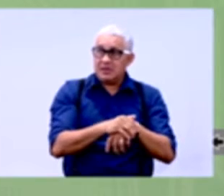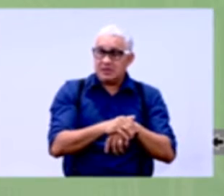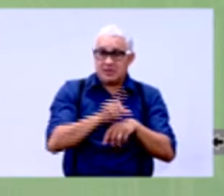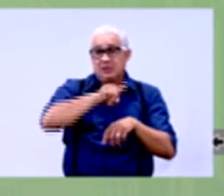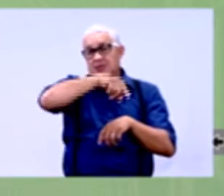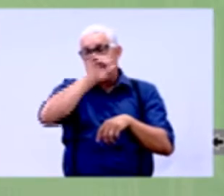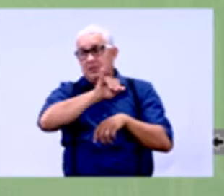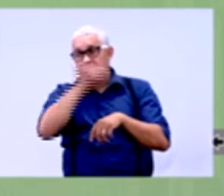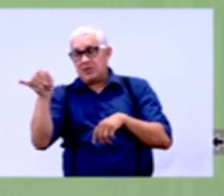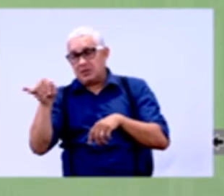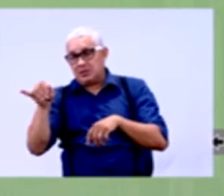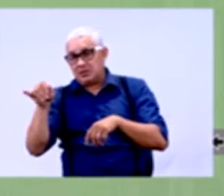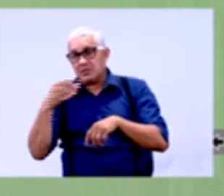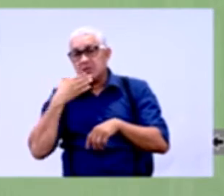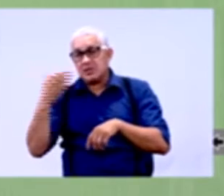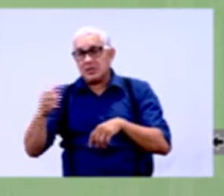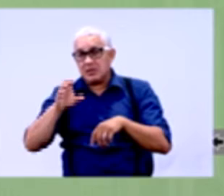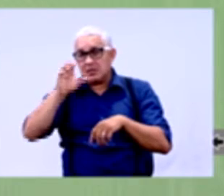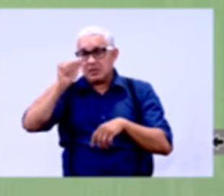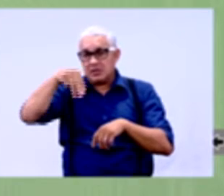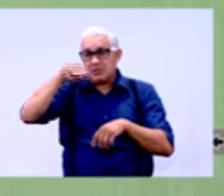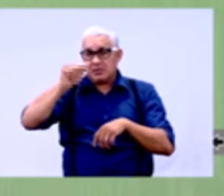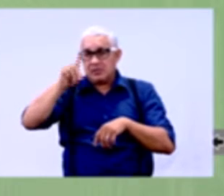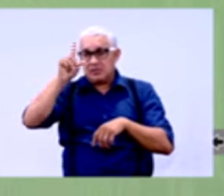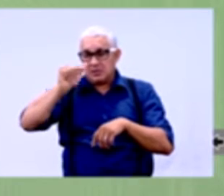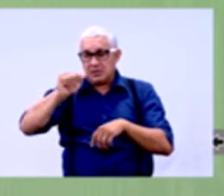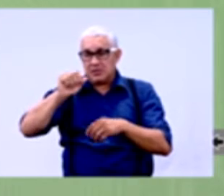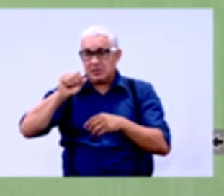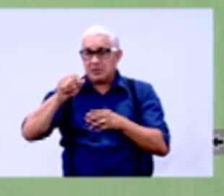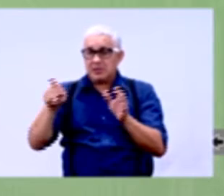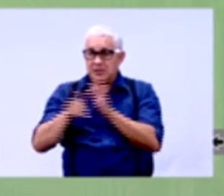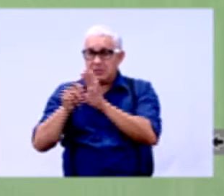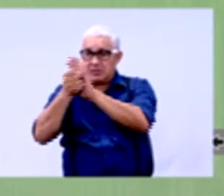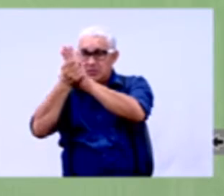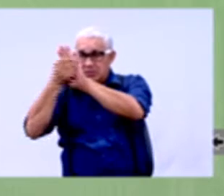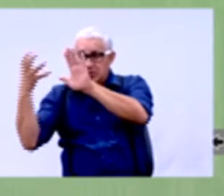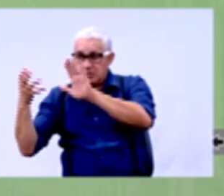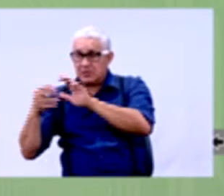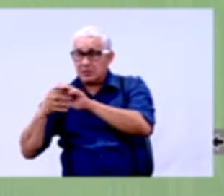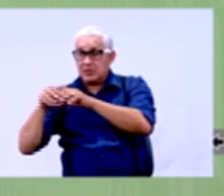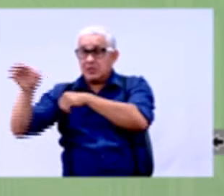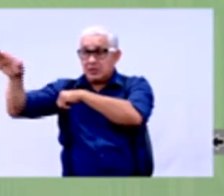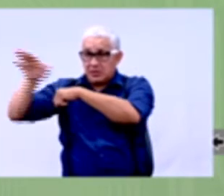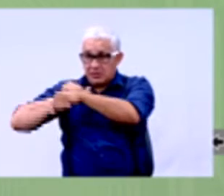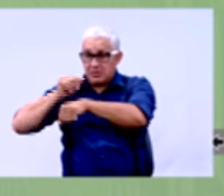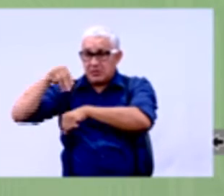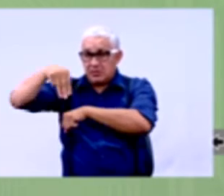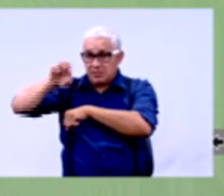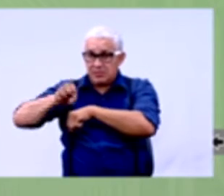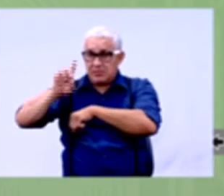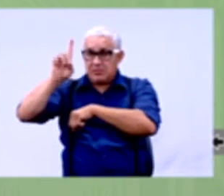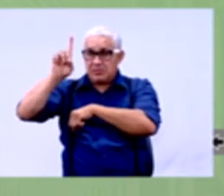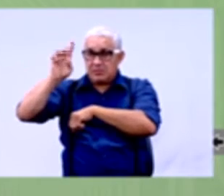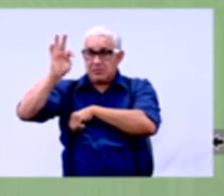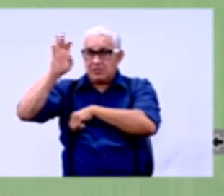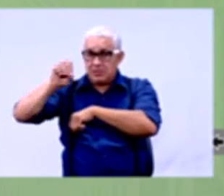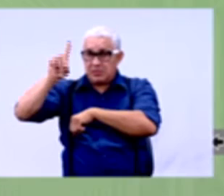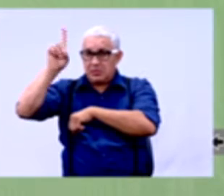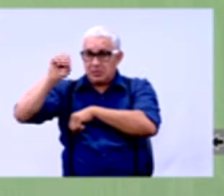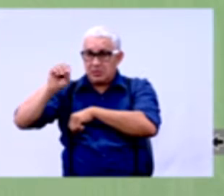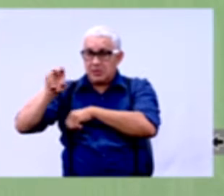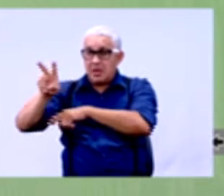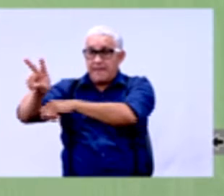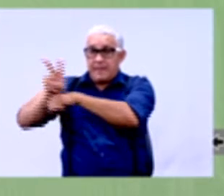da aplicação, aqui, essa aplicação, então, a camada de aplicação vai chamar o método empresta